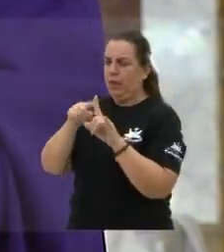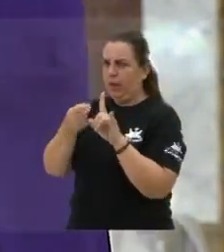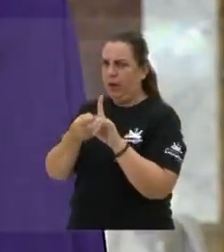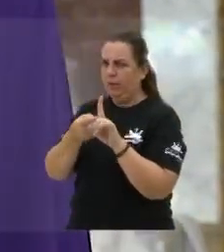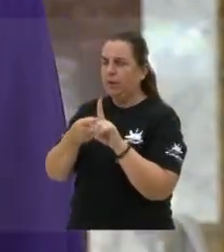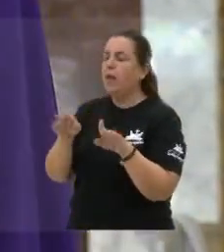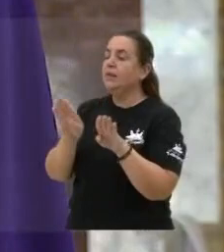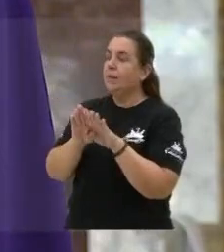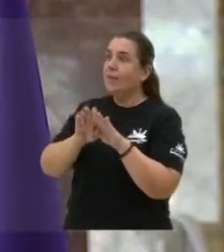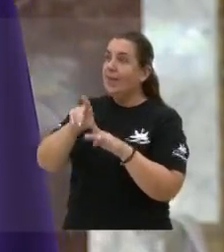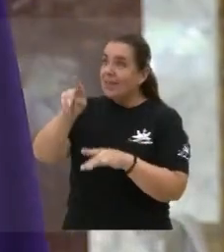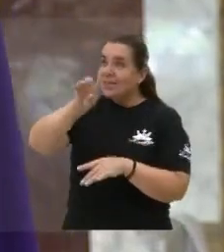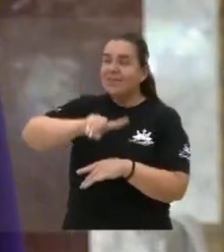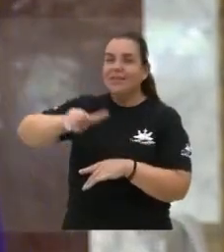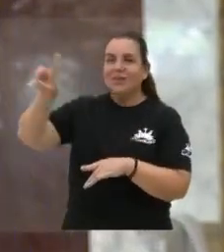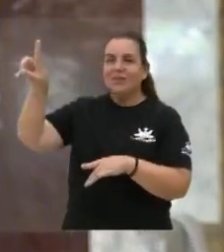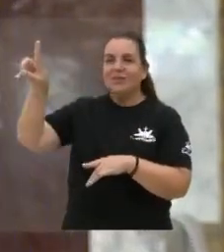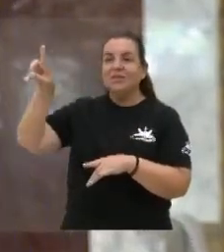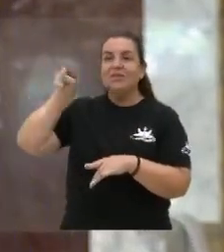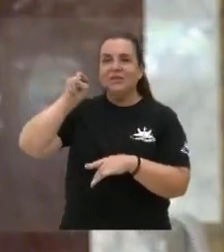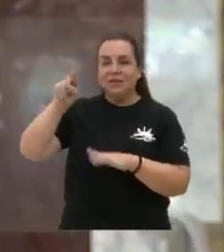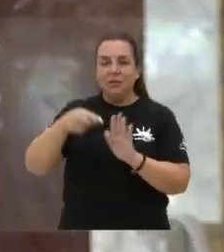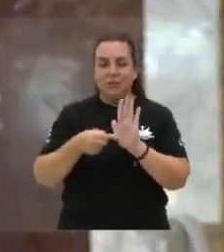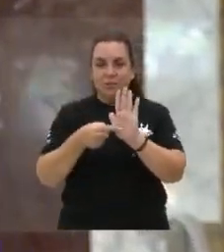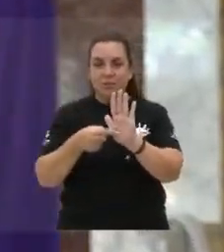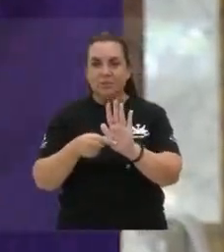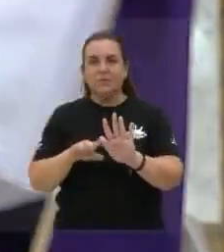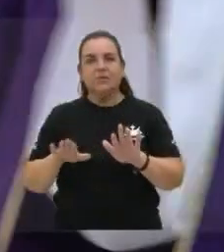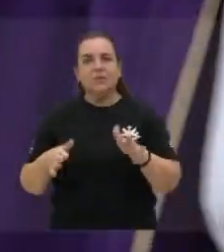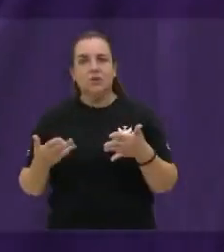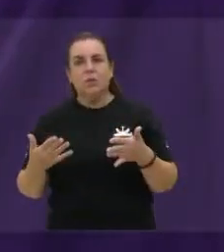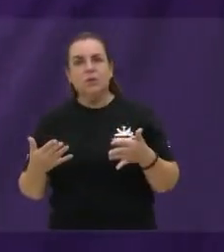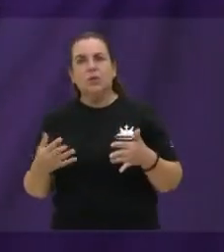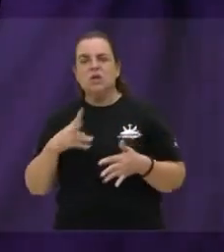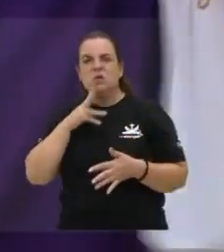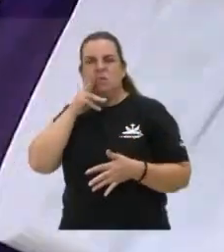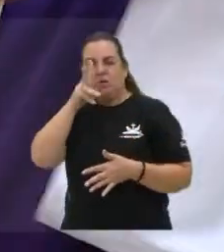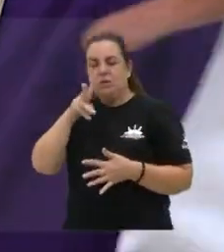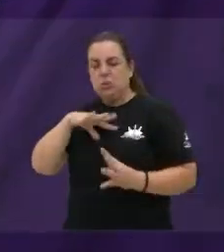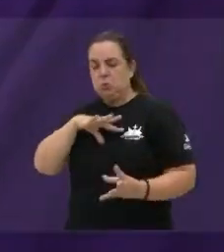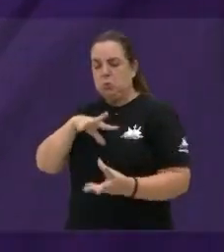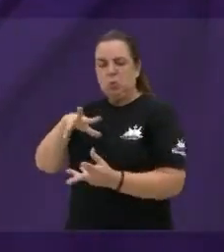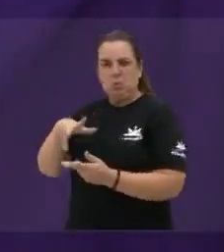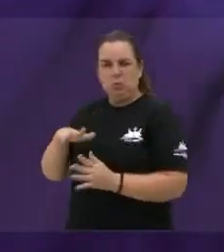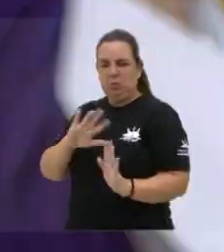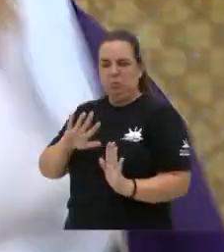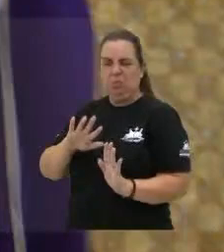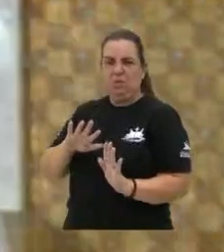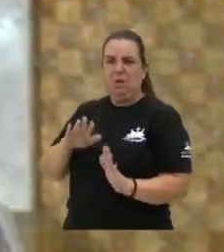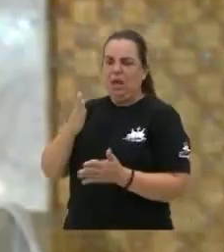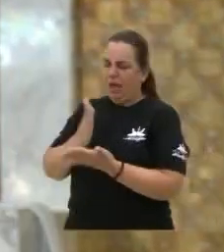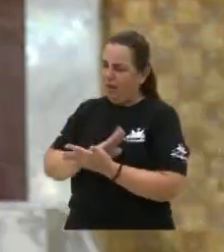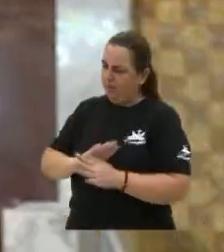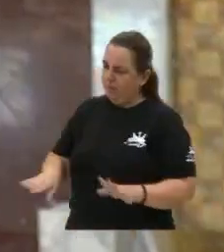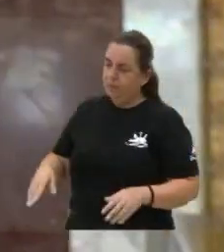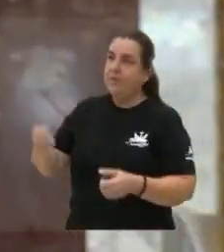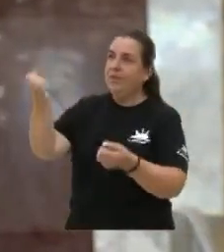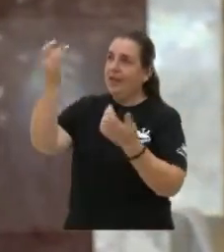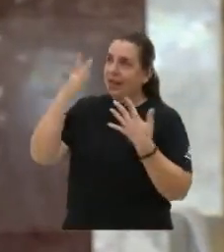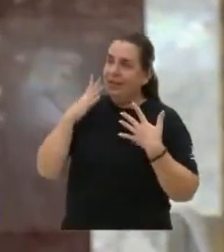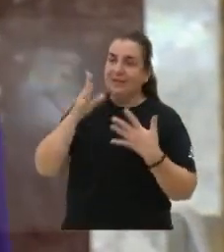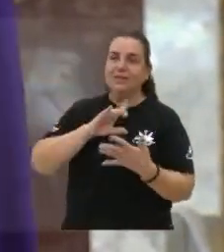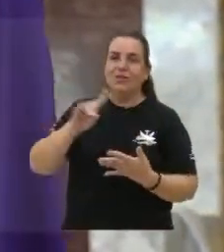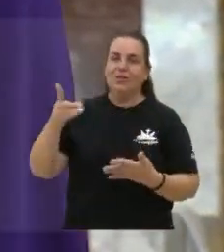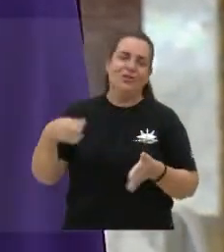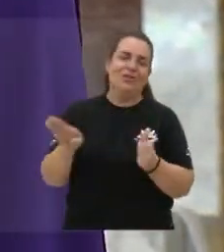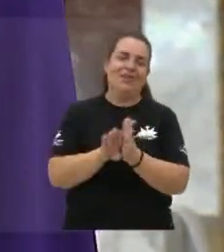o mesmo Deus que mostrou que quando as forças humanas se esgotam, a graça divina